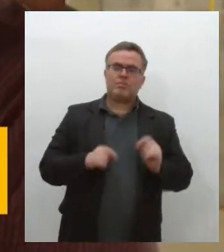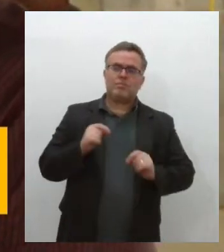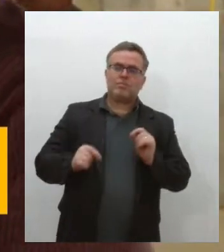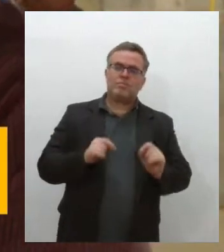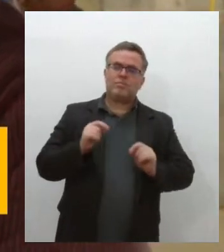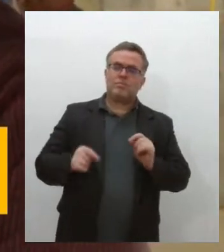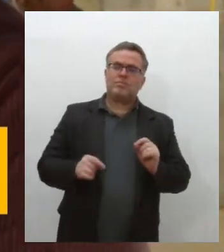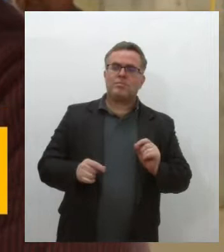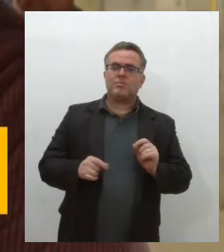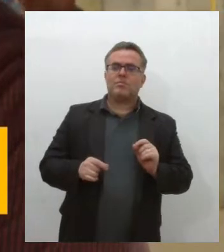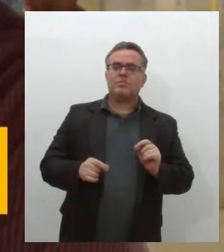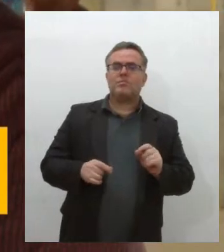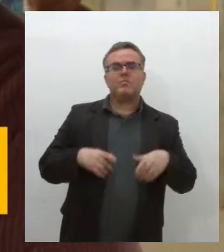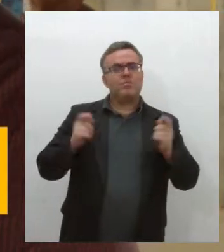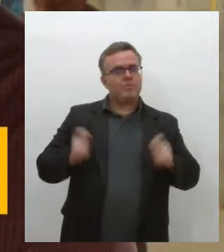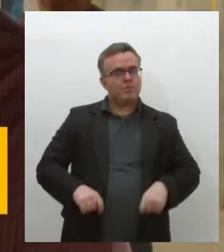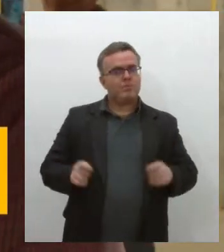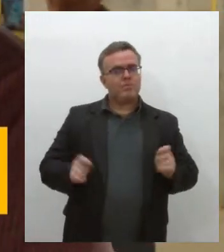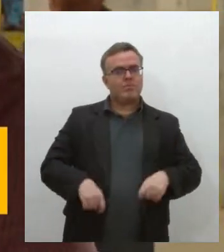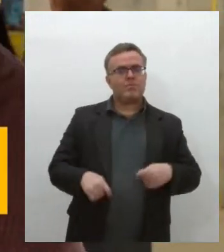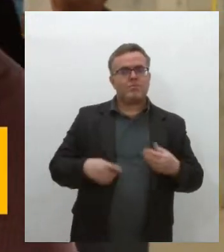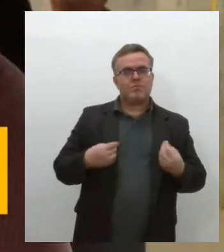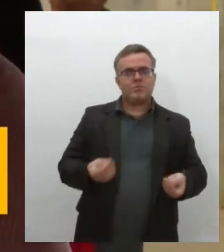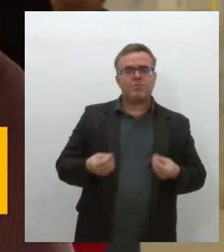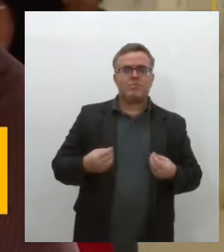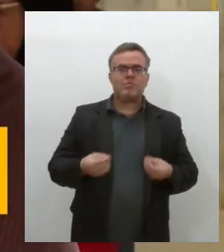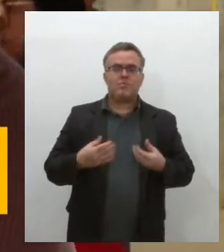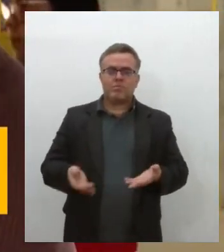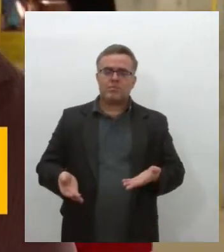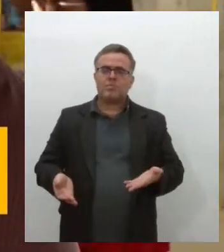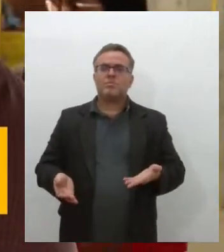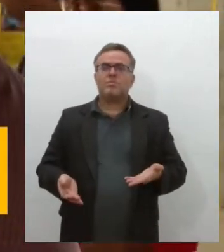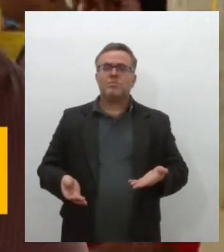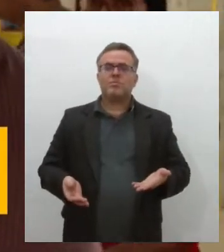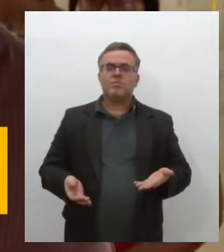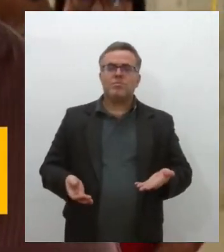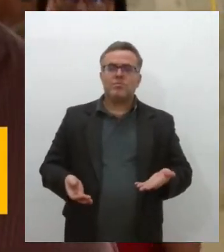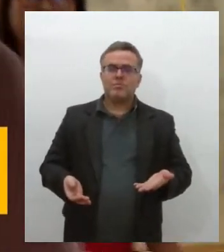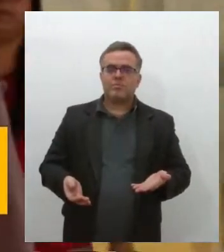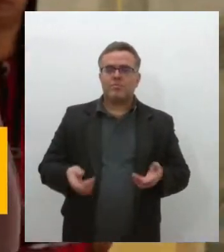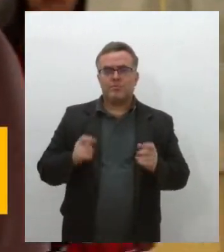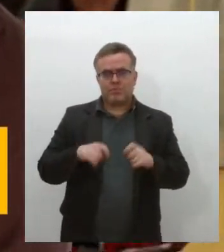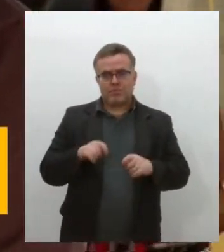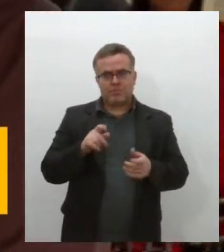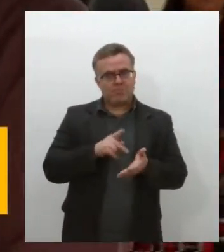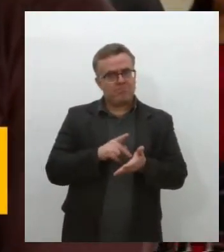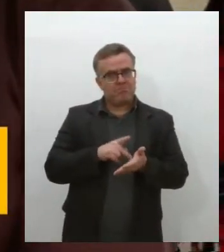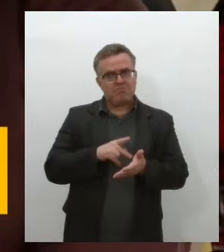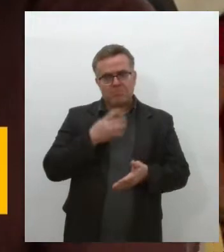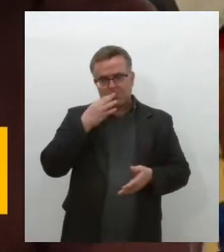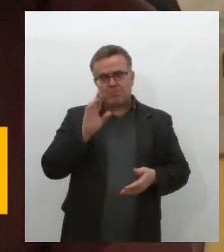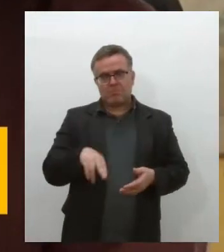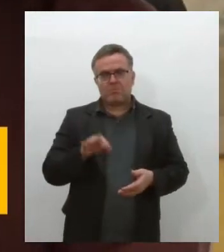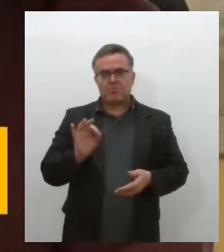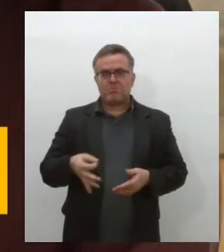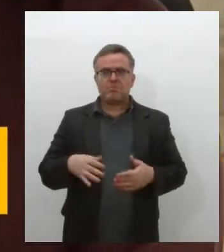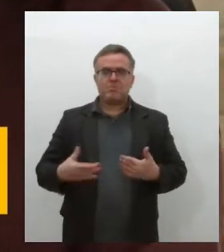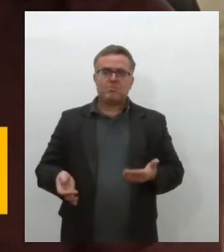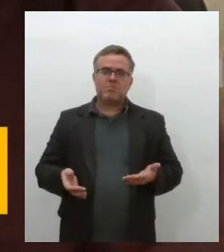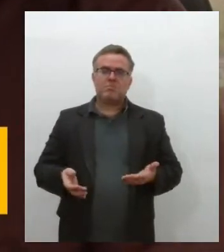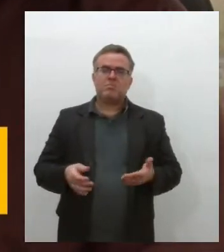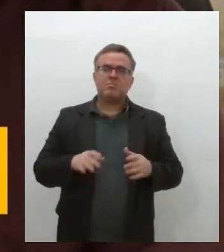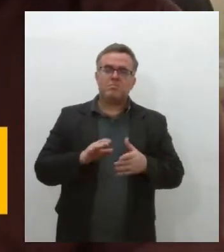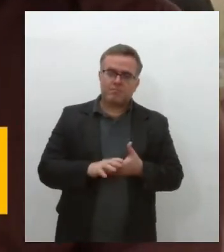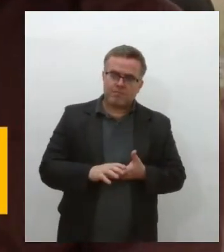identificação nacional, ele vai ser o cadastro único dessas pessoas, né? Agora, Rosinaldo, tanto os Correios,